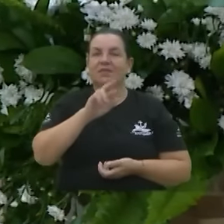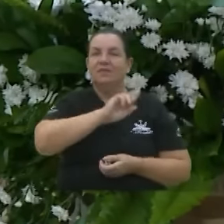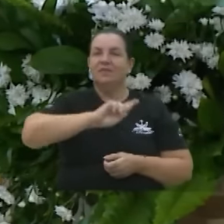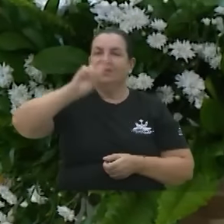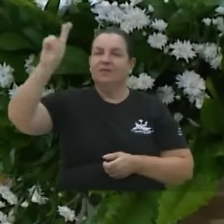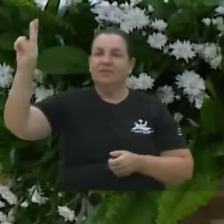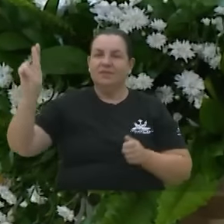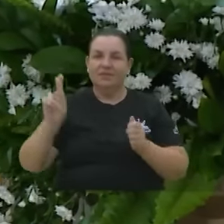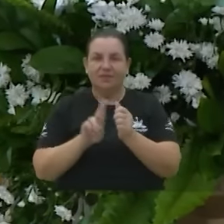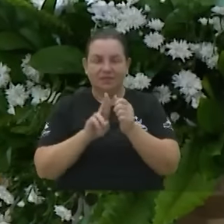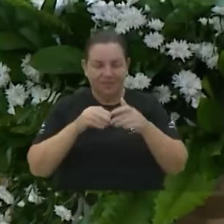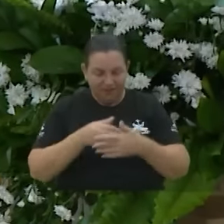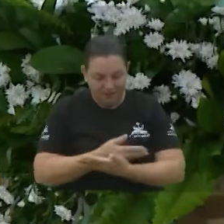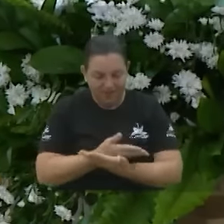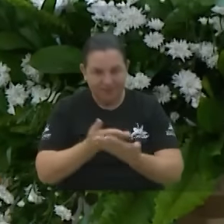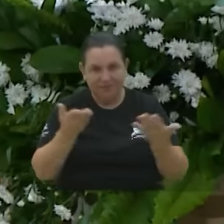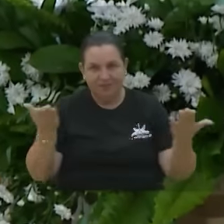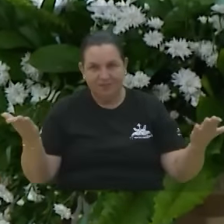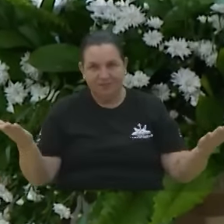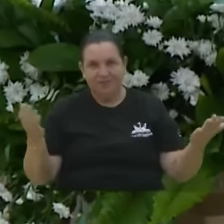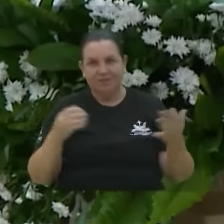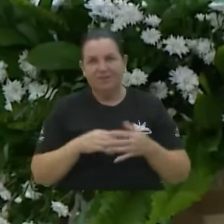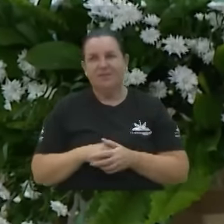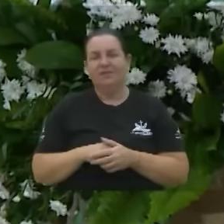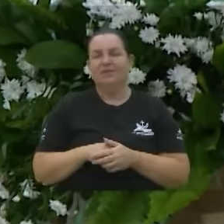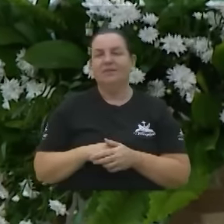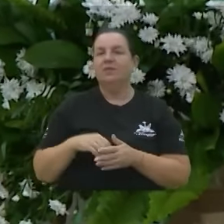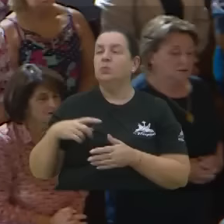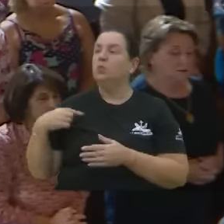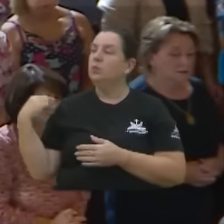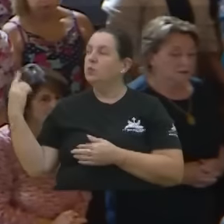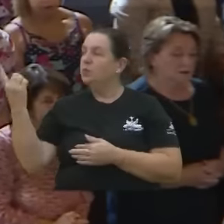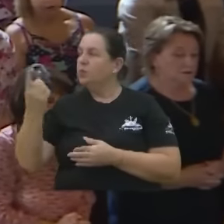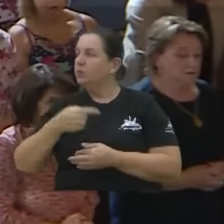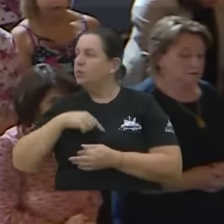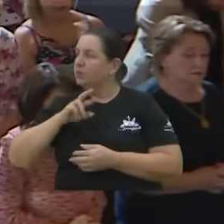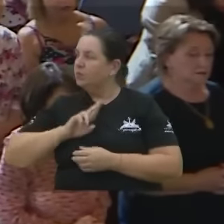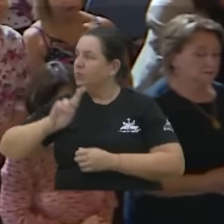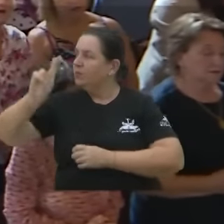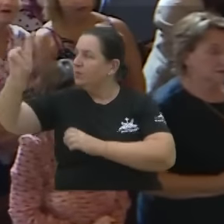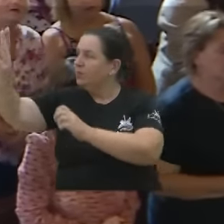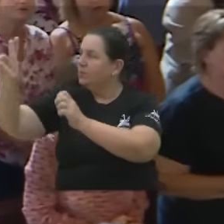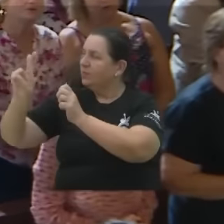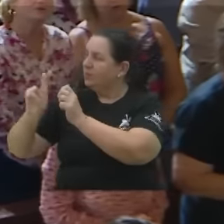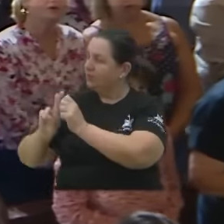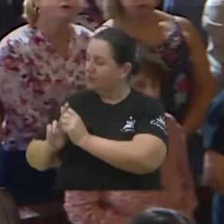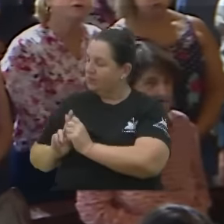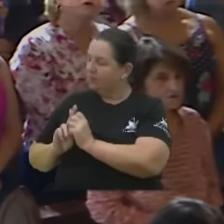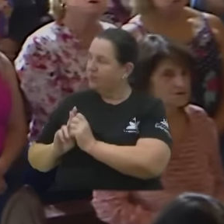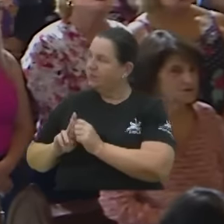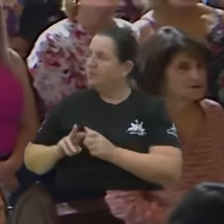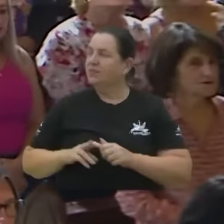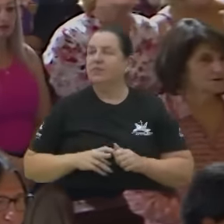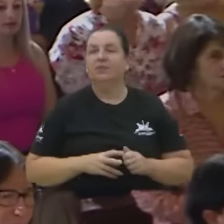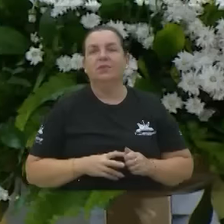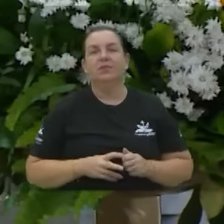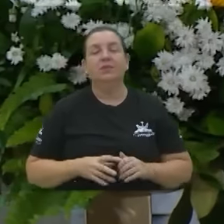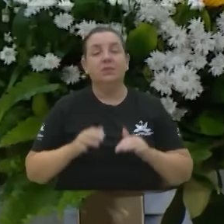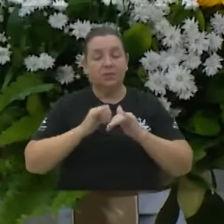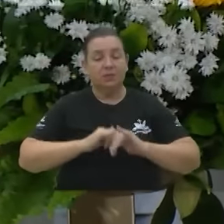O Senhor esteja convosco. Ele está no meio de